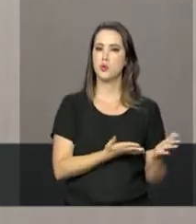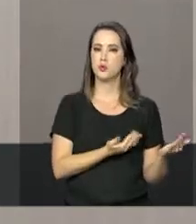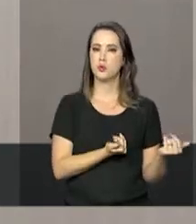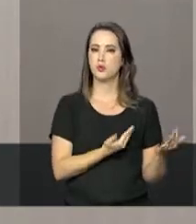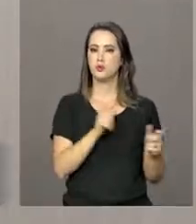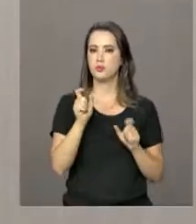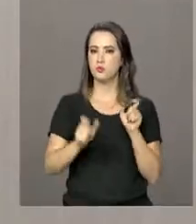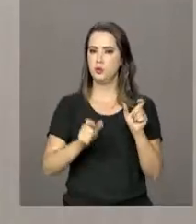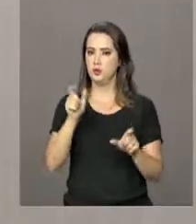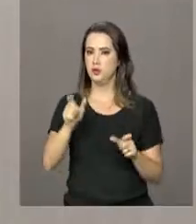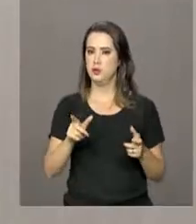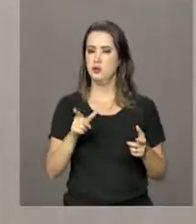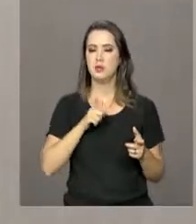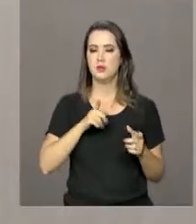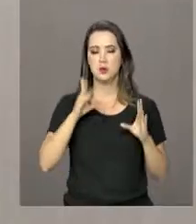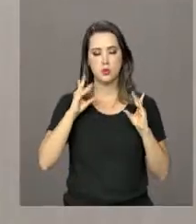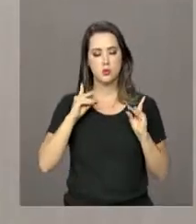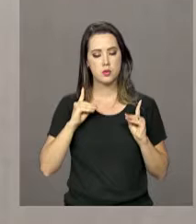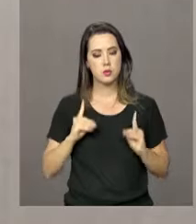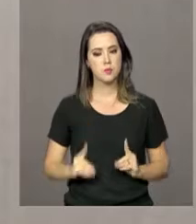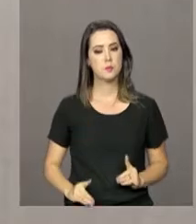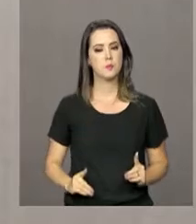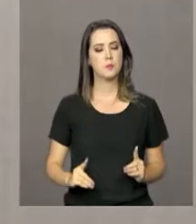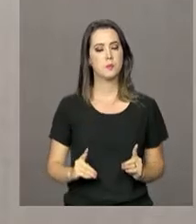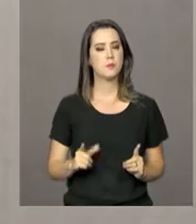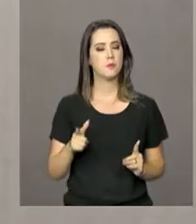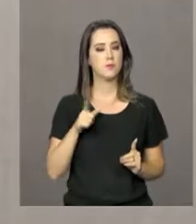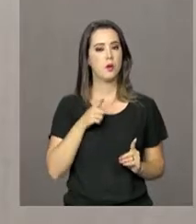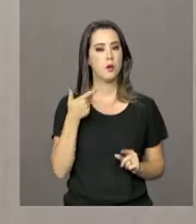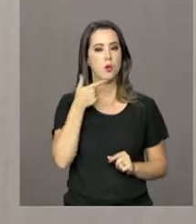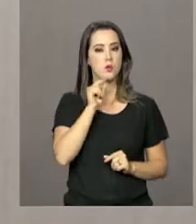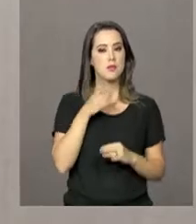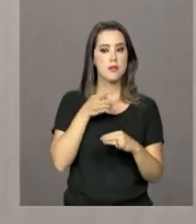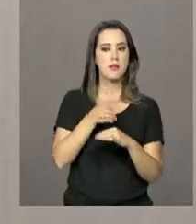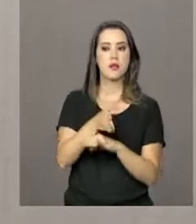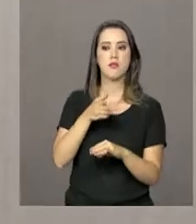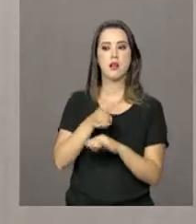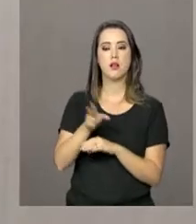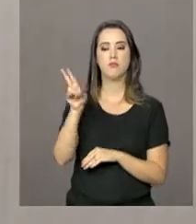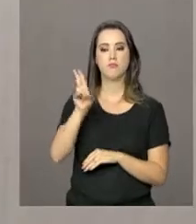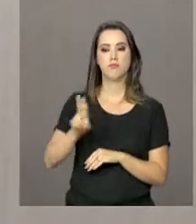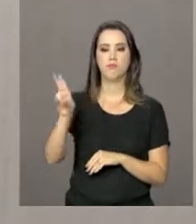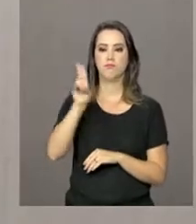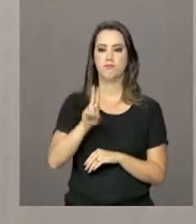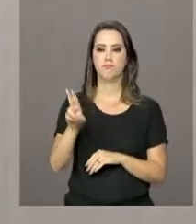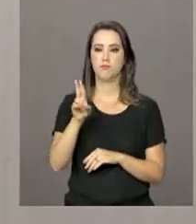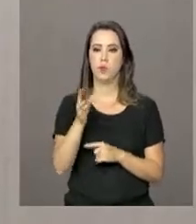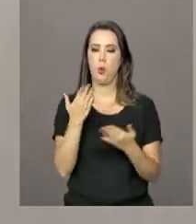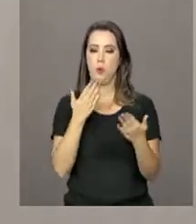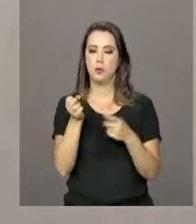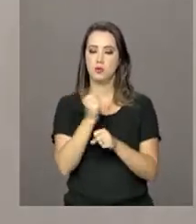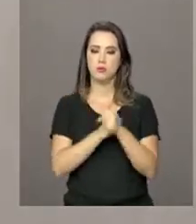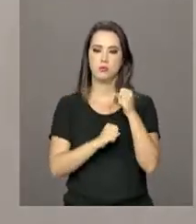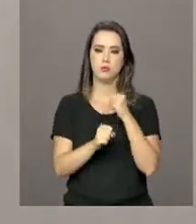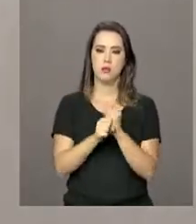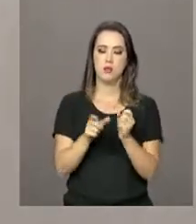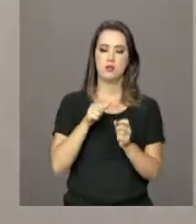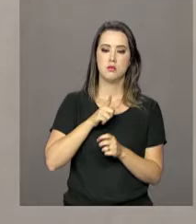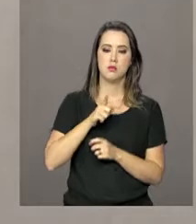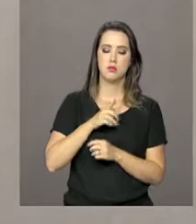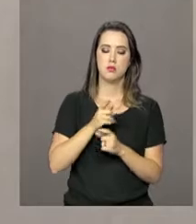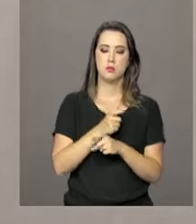e pessoas dores de necessidades especiais foram atendidas em relação ao ano anterior nós temos